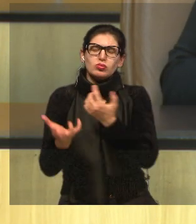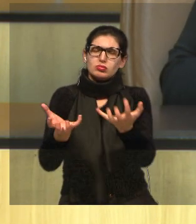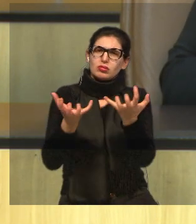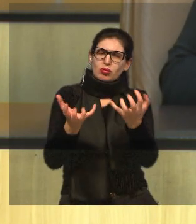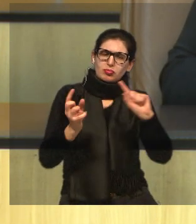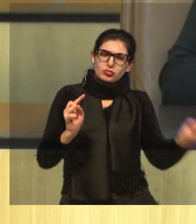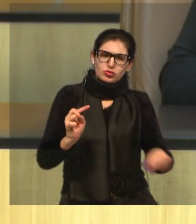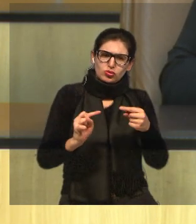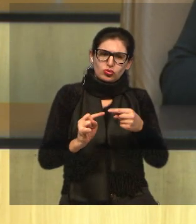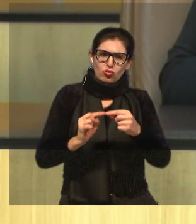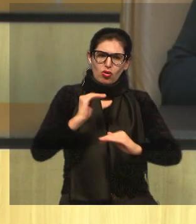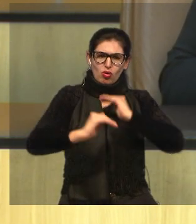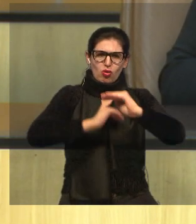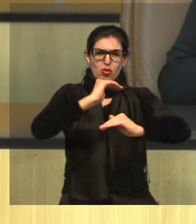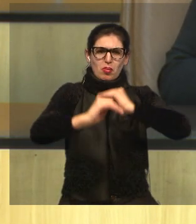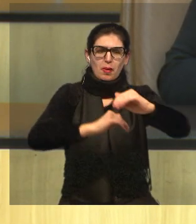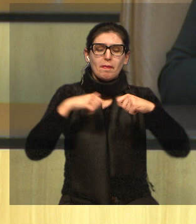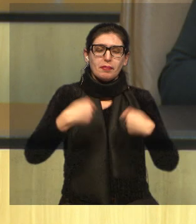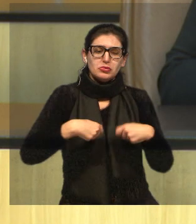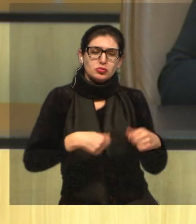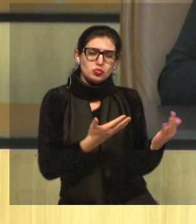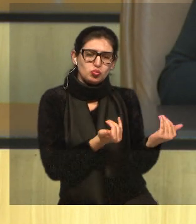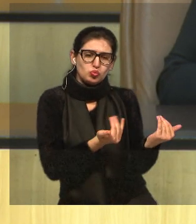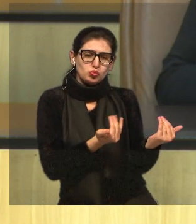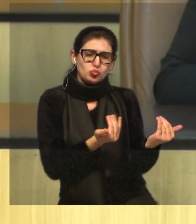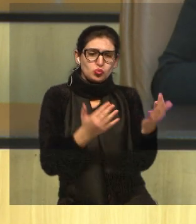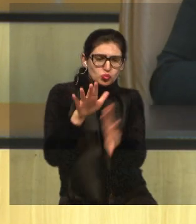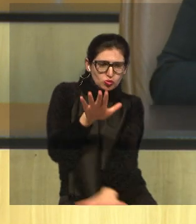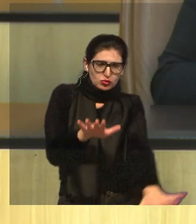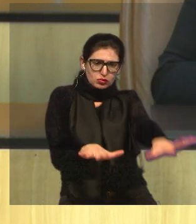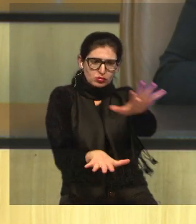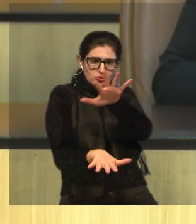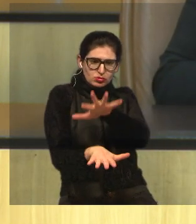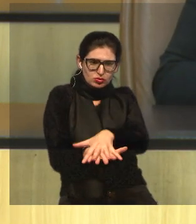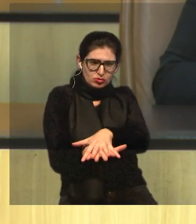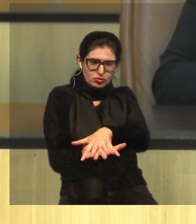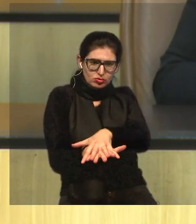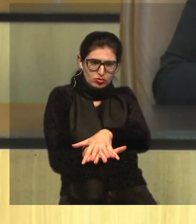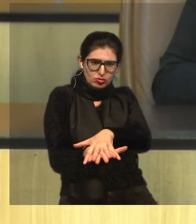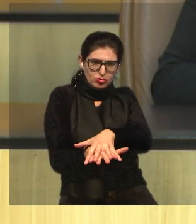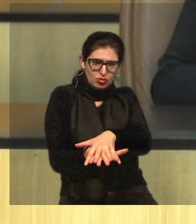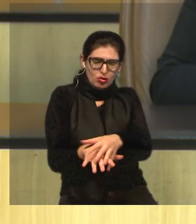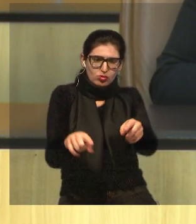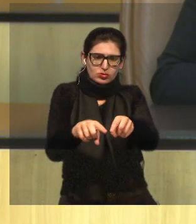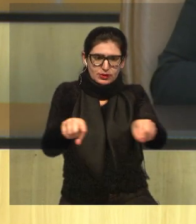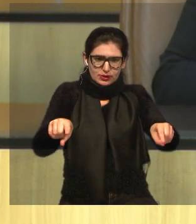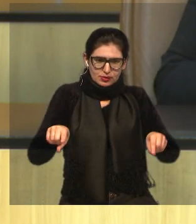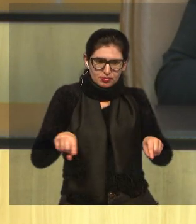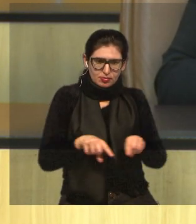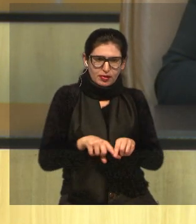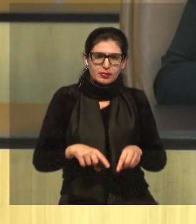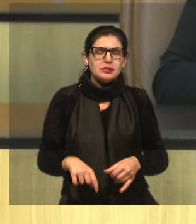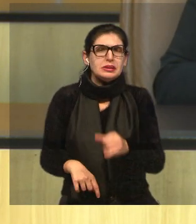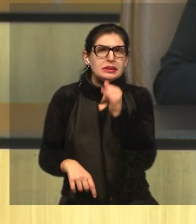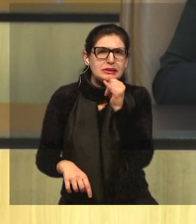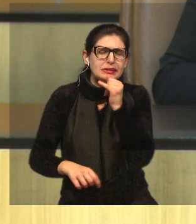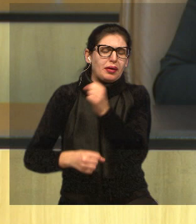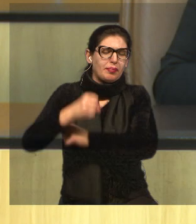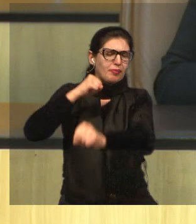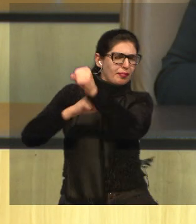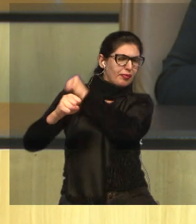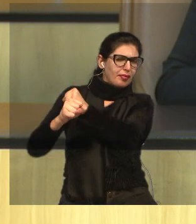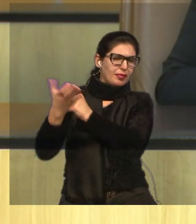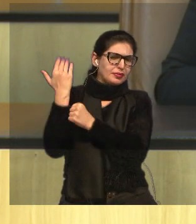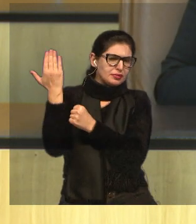nós temos que trazer a juventude para ocupar o espaço dela. Nós não podemos discutir, por exemplo, há muitos anos, desde eu também